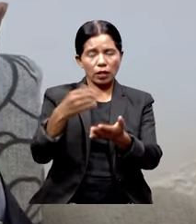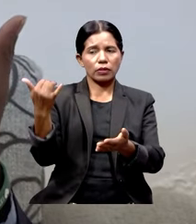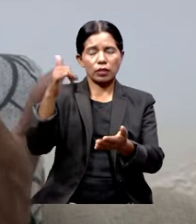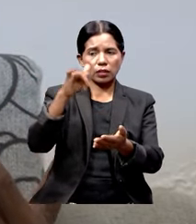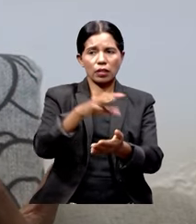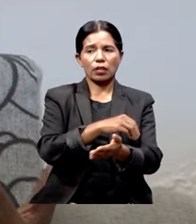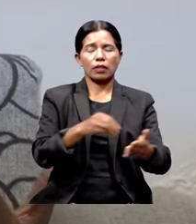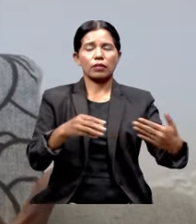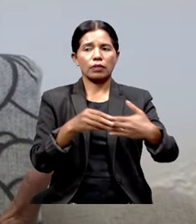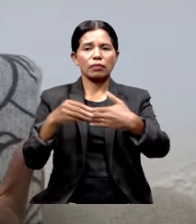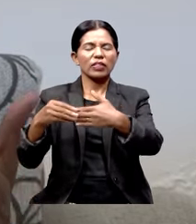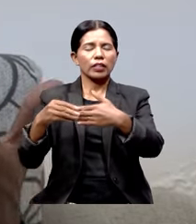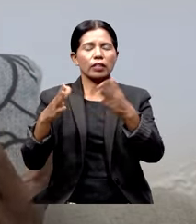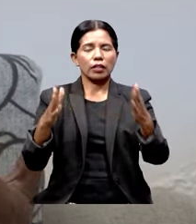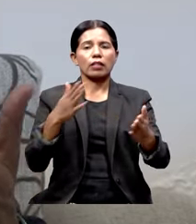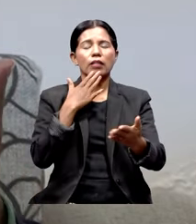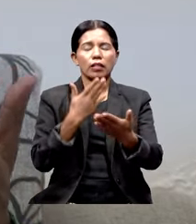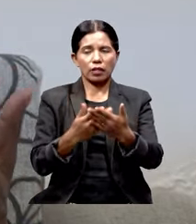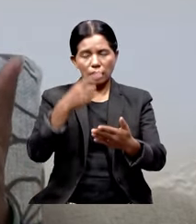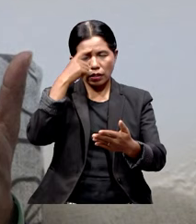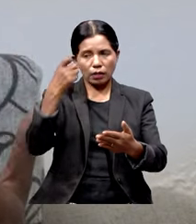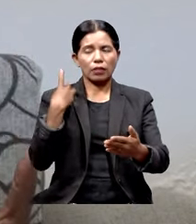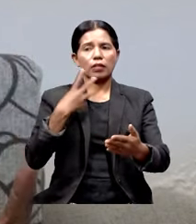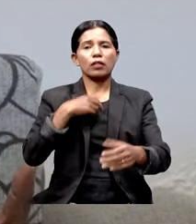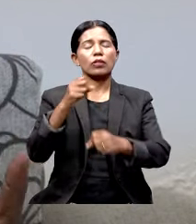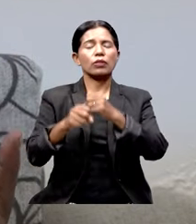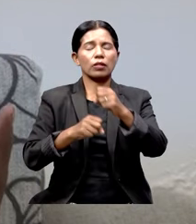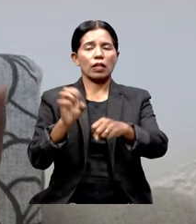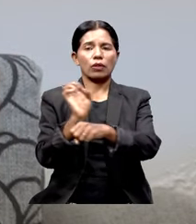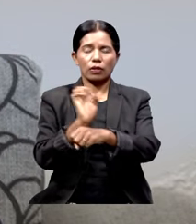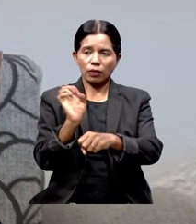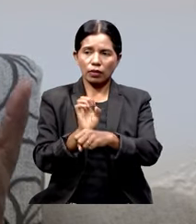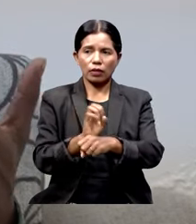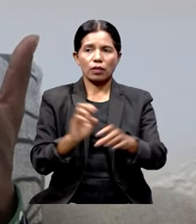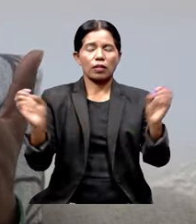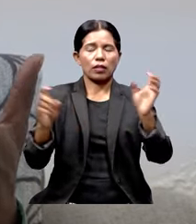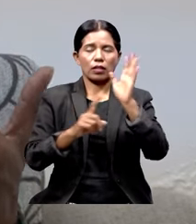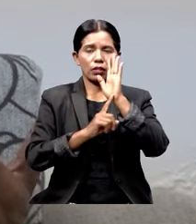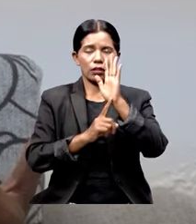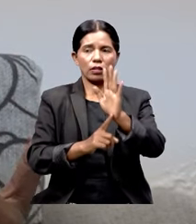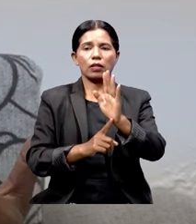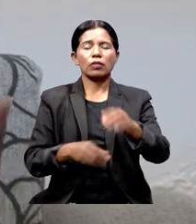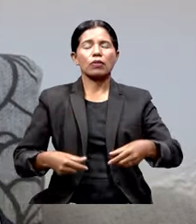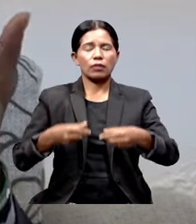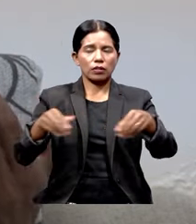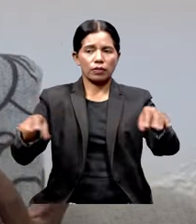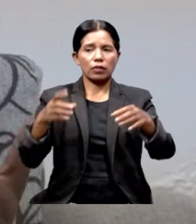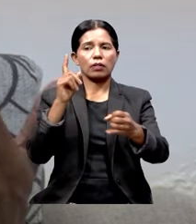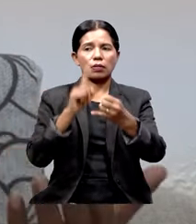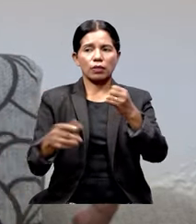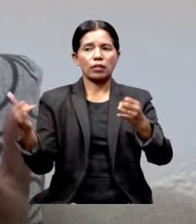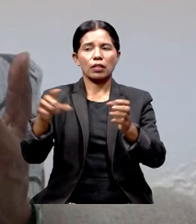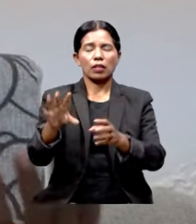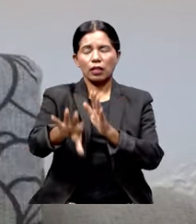dar líder de akira mas tamba condições e teni socioeconômica ne be la absorve força de trabalho e kus mai sira hili